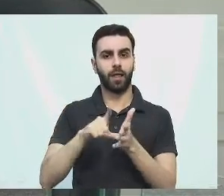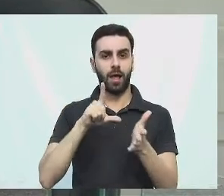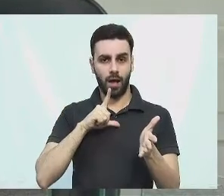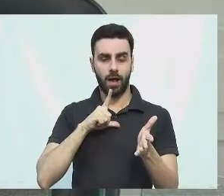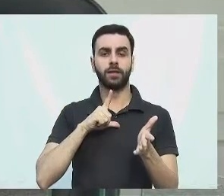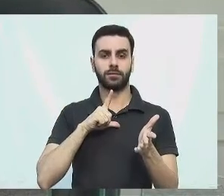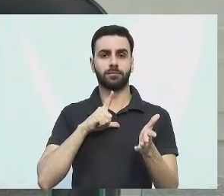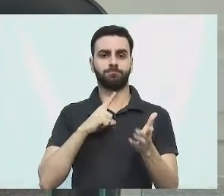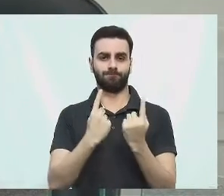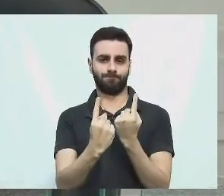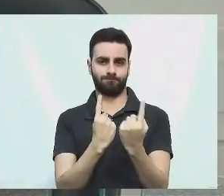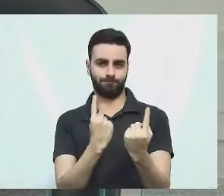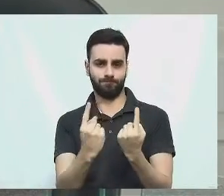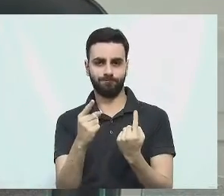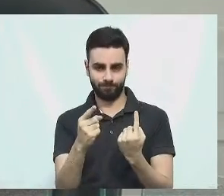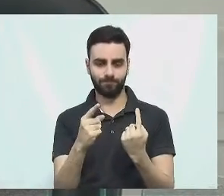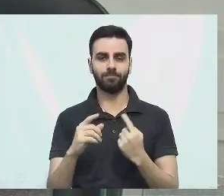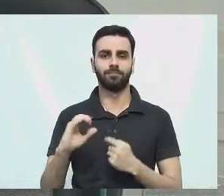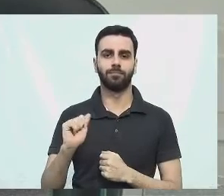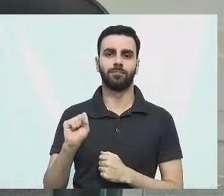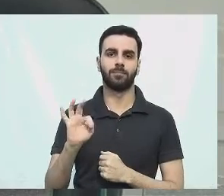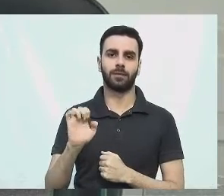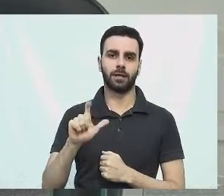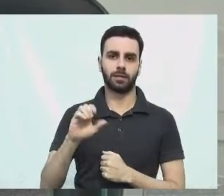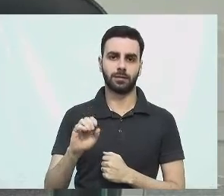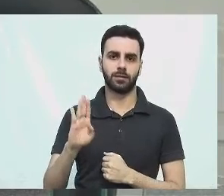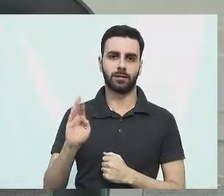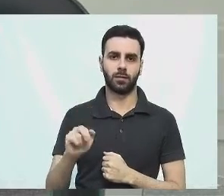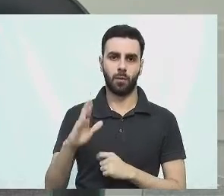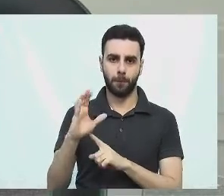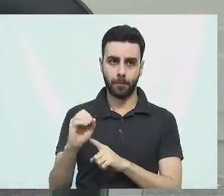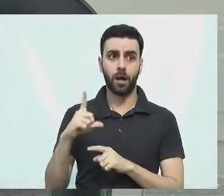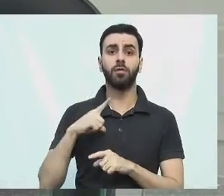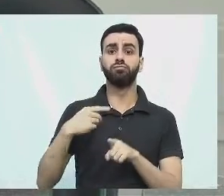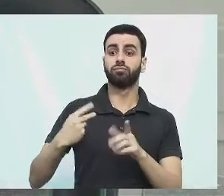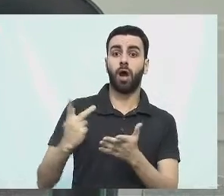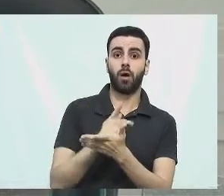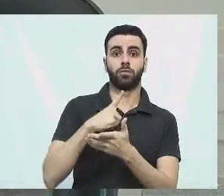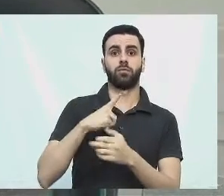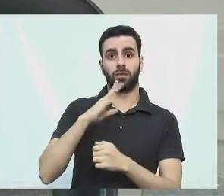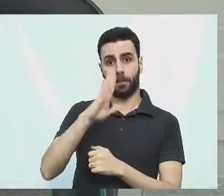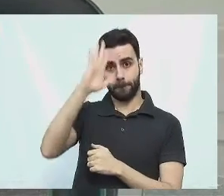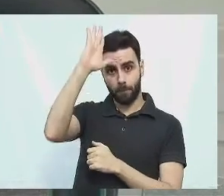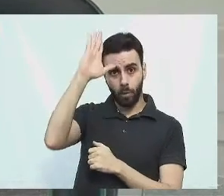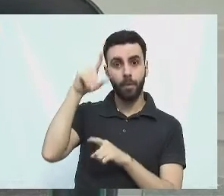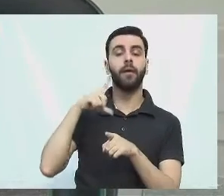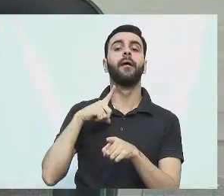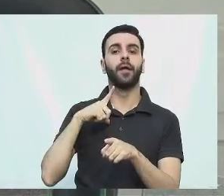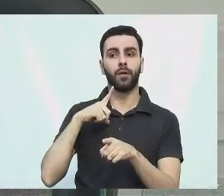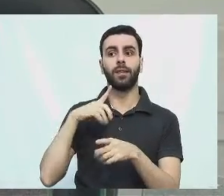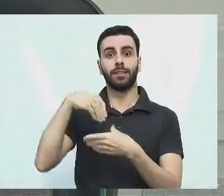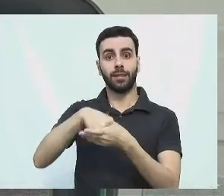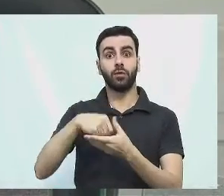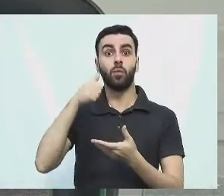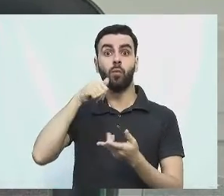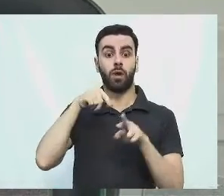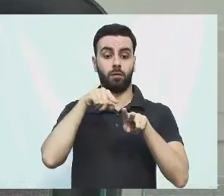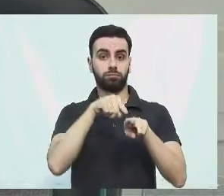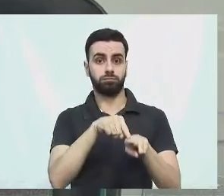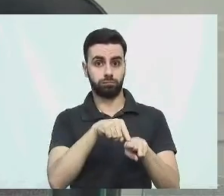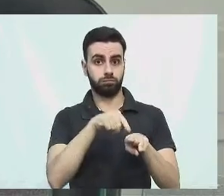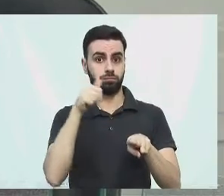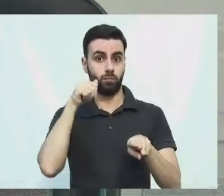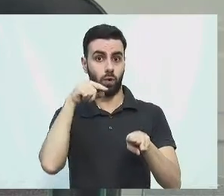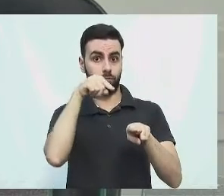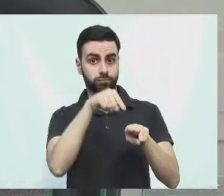trincheira, deparei ali com a ambulância do Corpo de Bombeiro, com uma senhora no chão, na rua Antônio